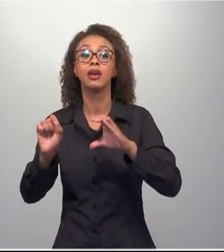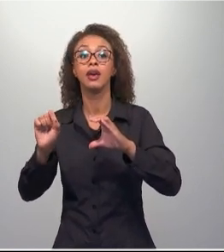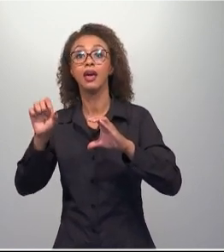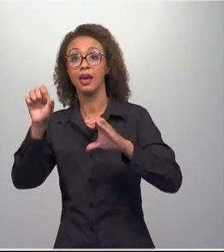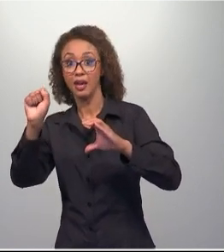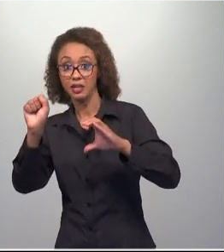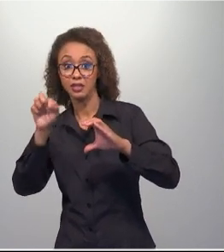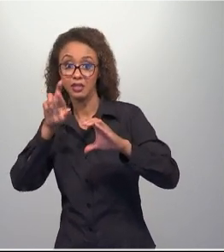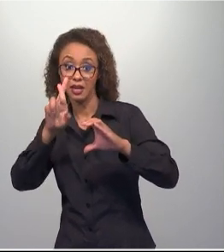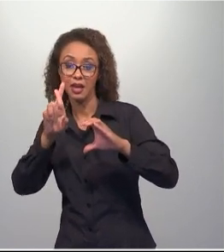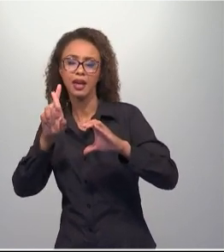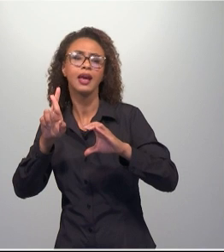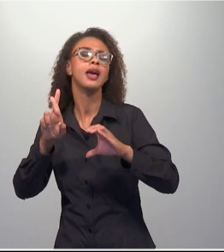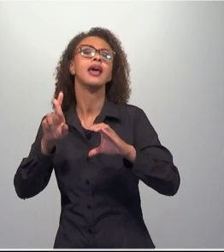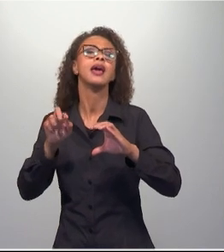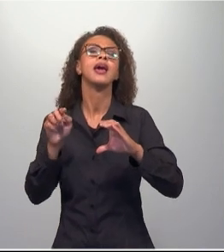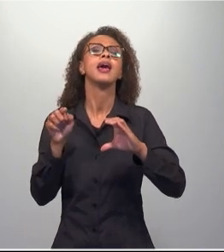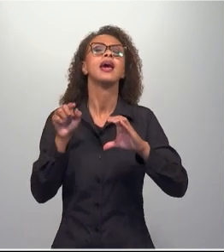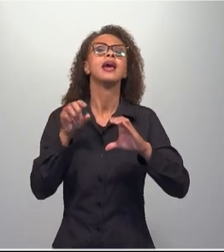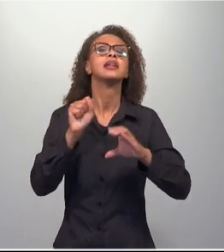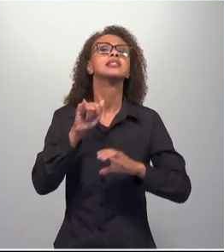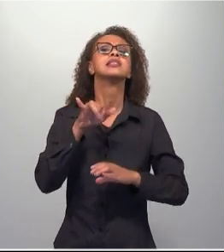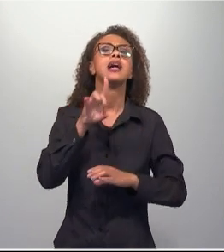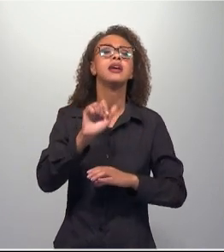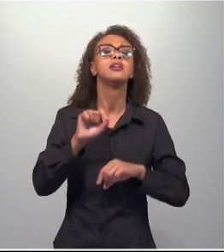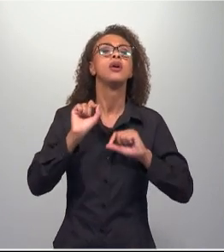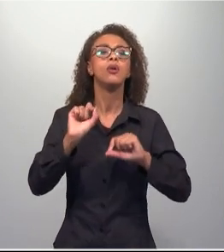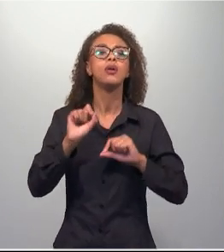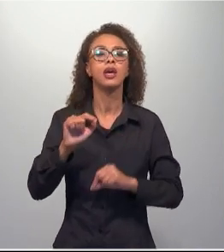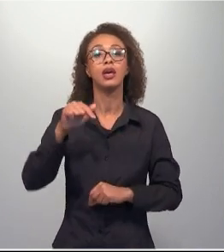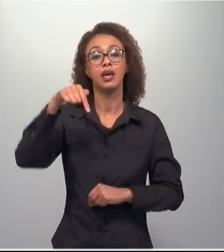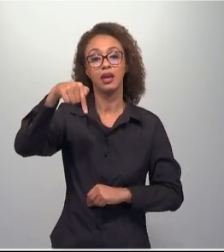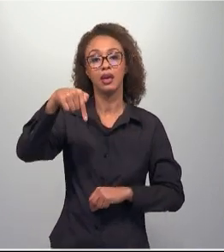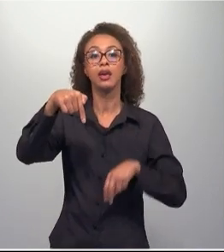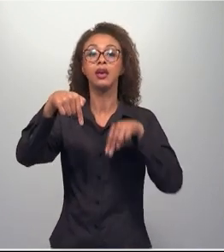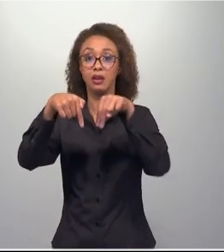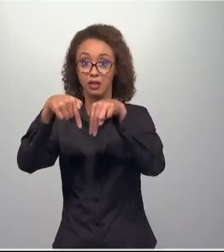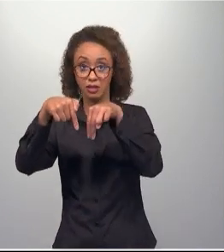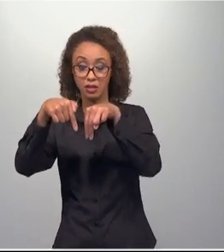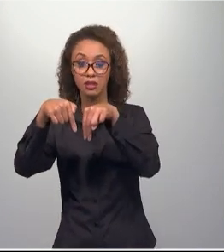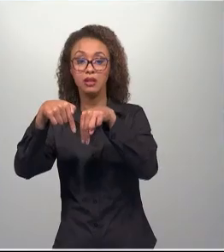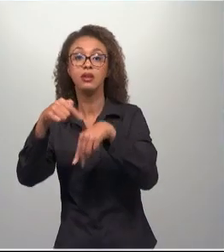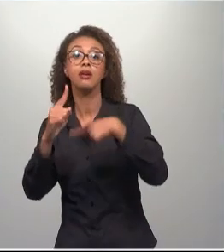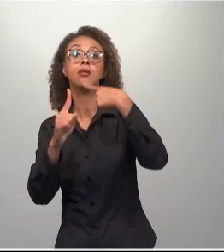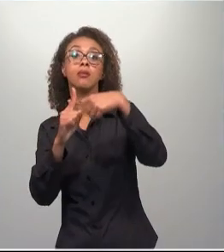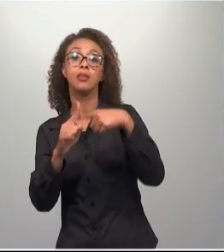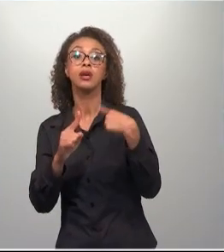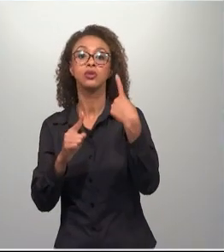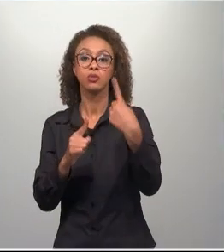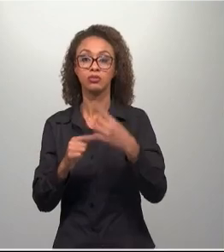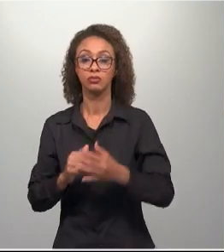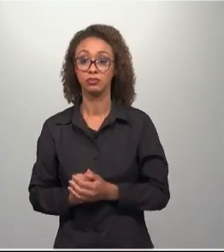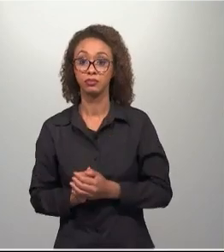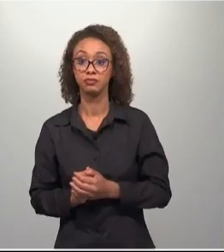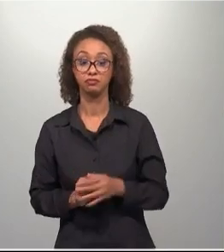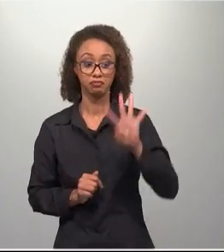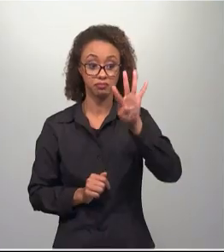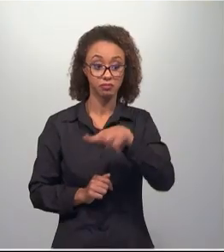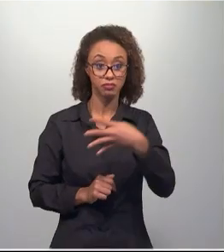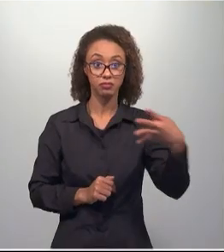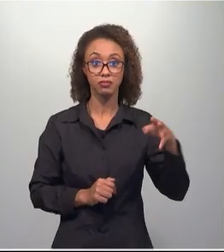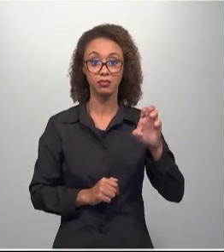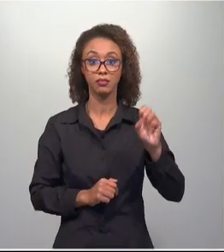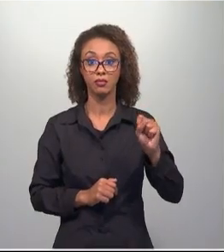é a saída anterior 01 ou não posso e aqui eu tenho a sair da atual ea próxima saída